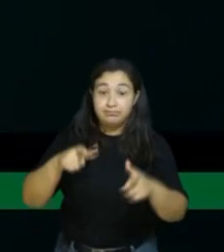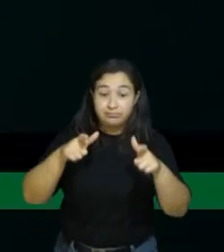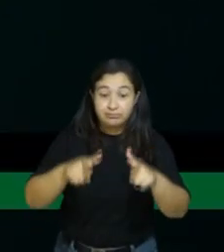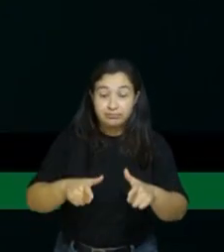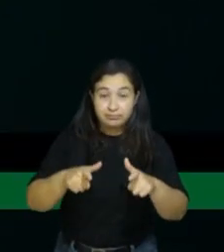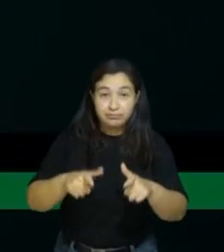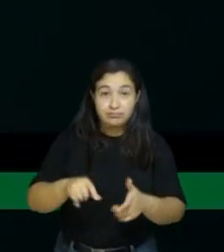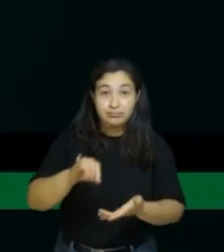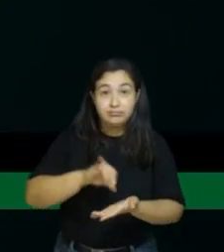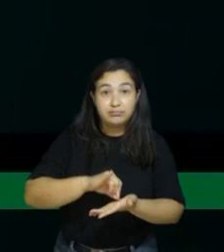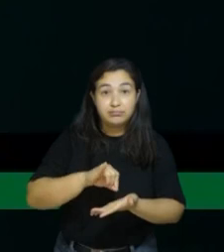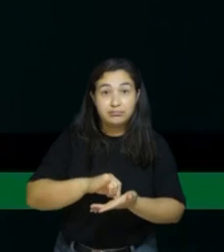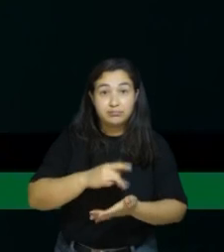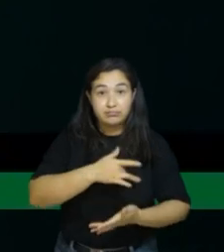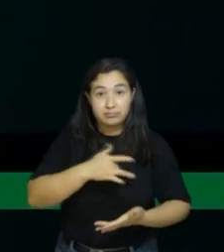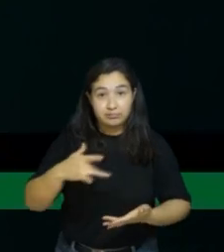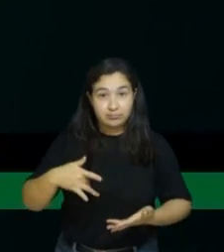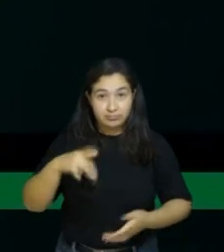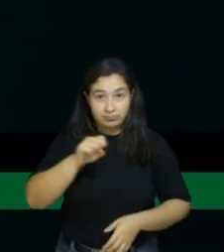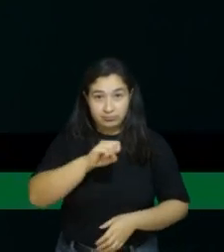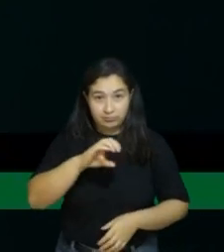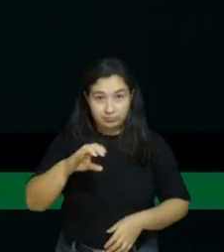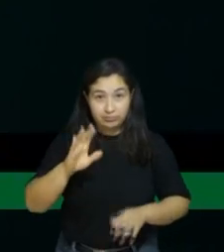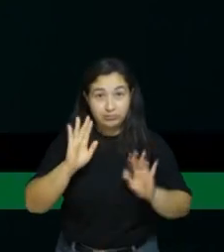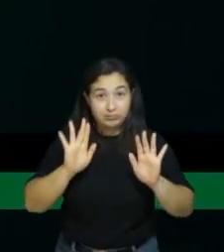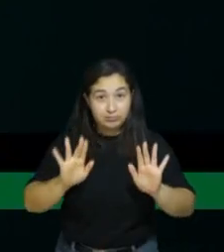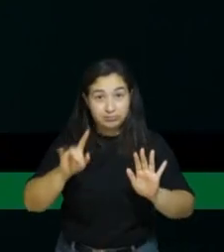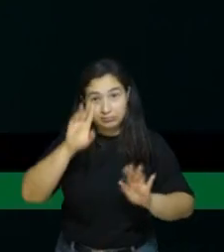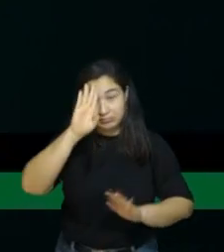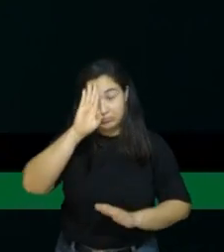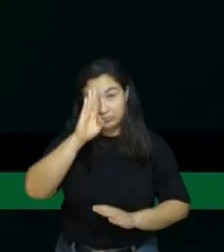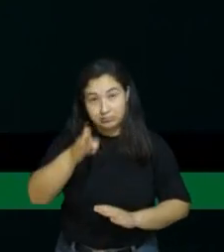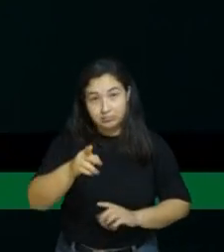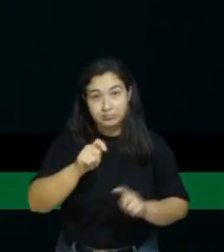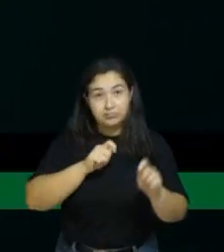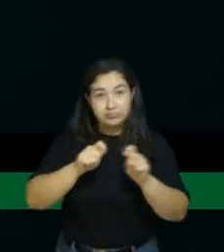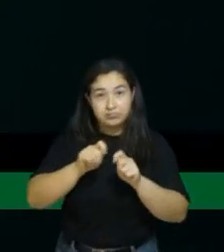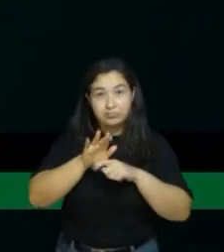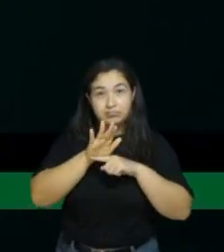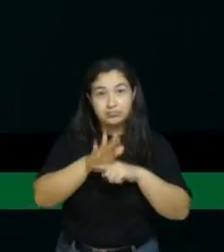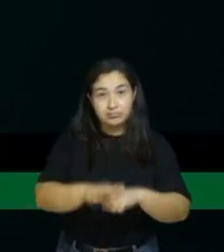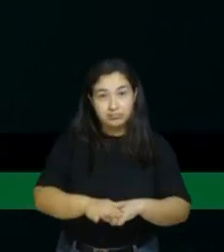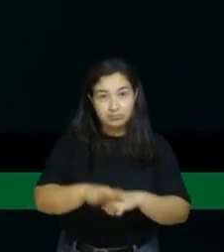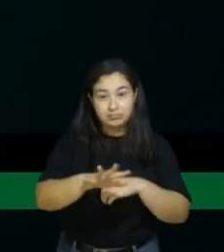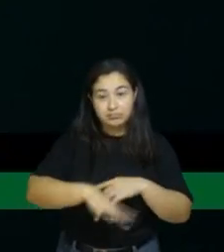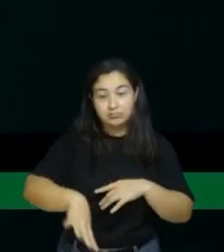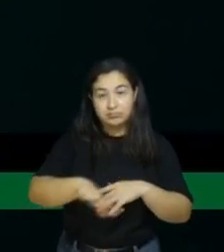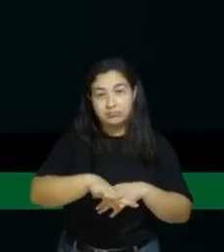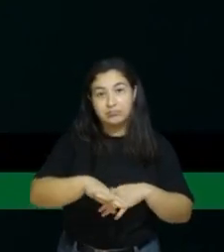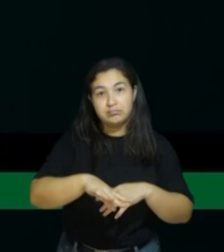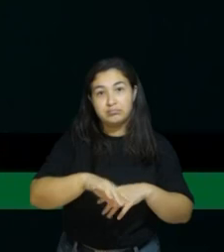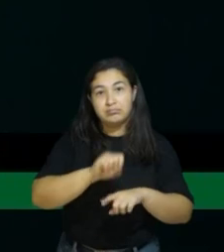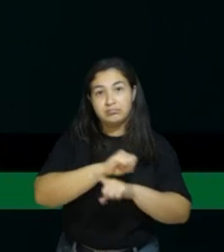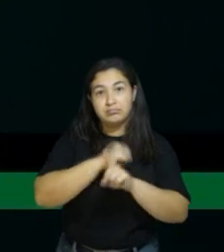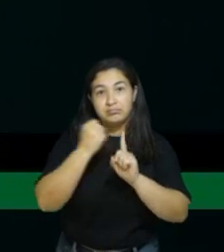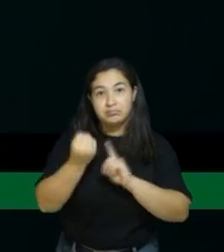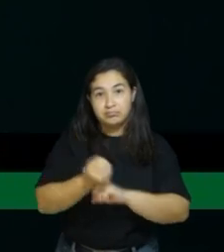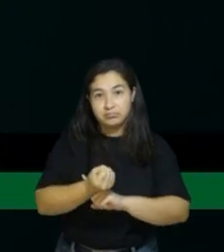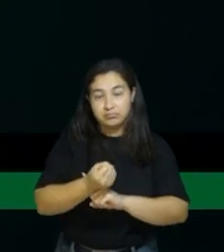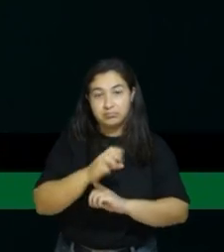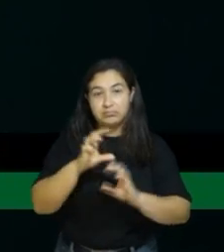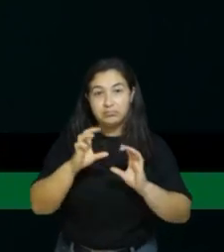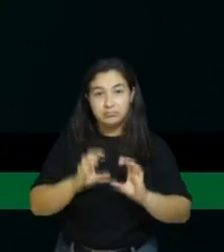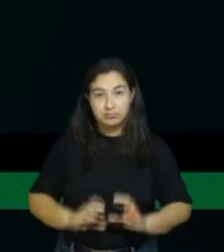de Santa Catarina mas principalmente do associativismo e da sociedade civil organizada